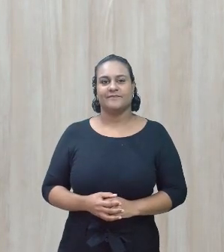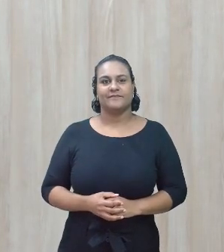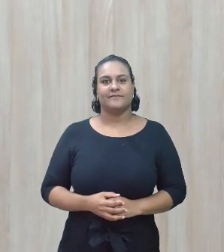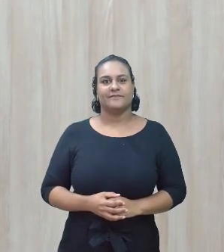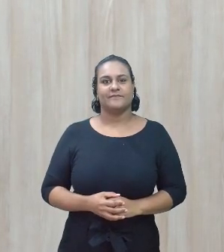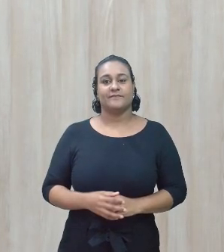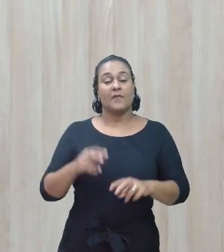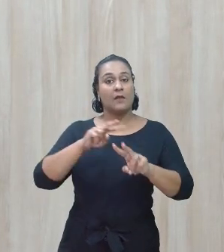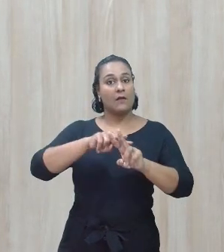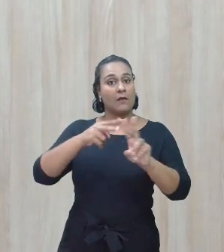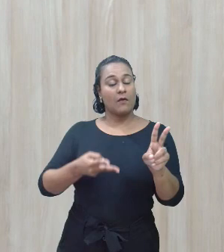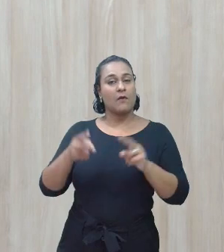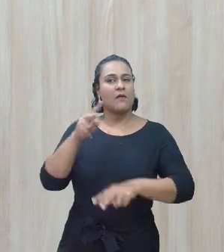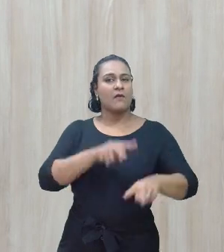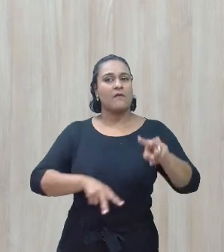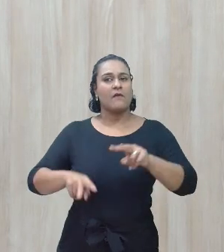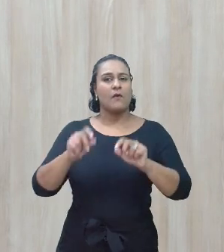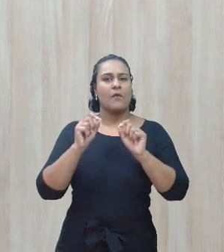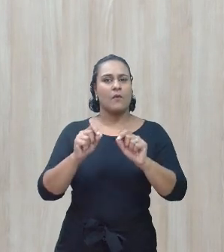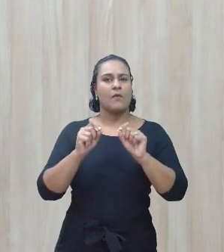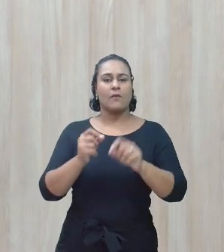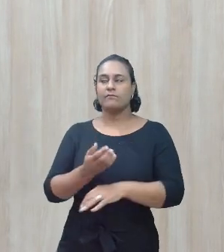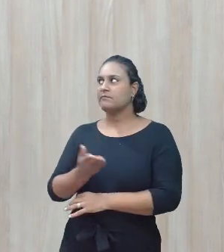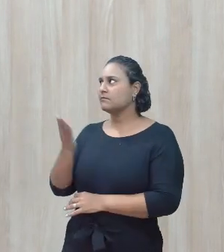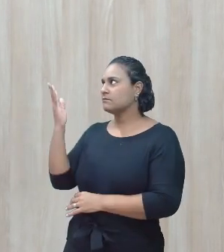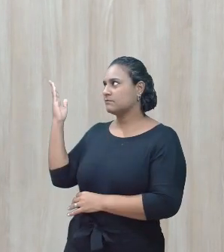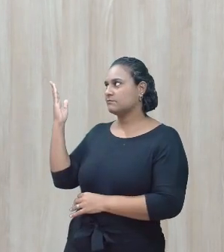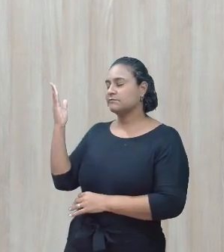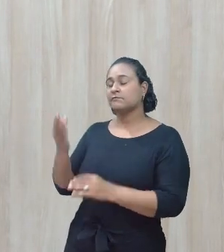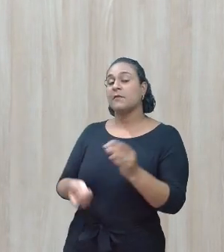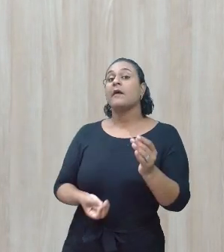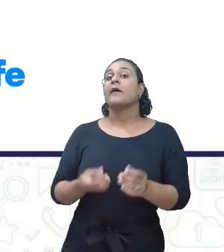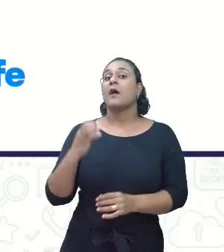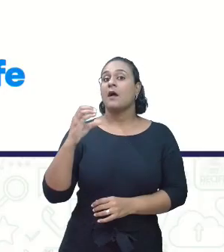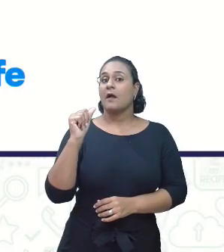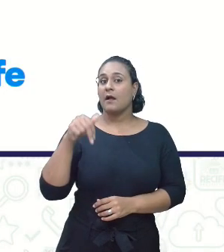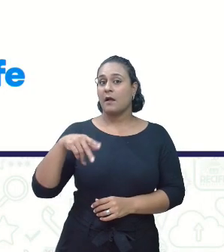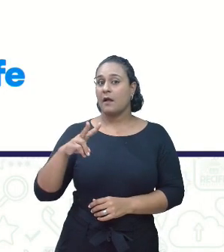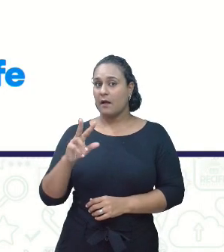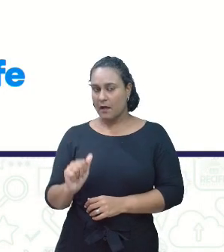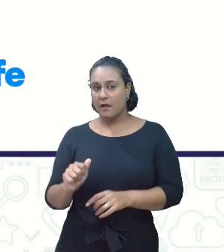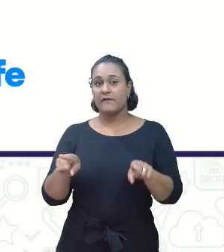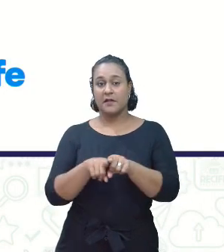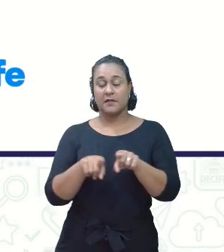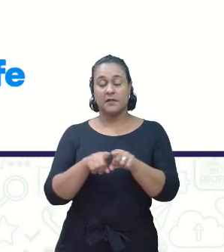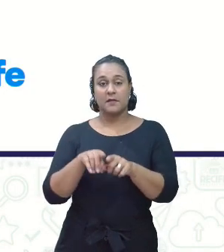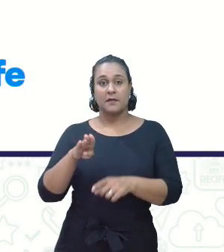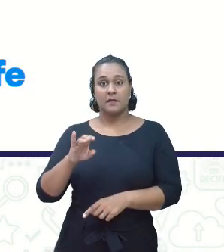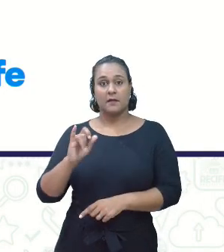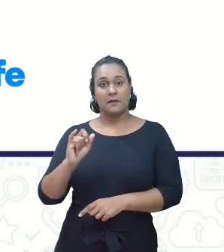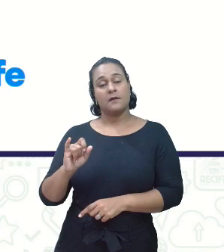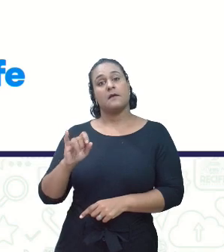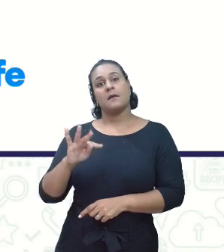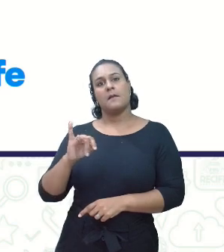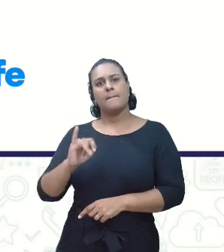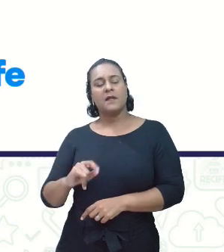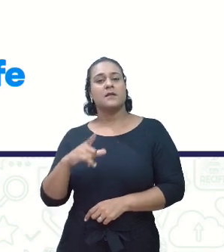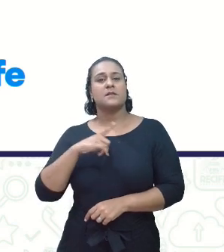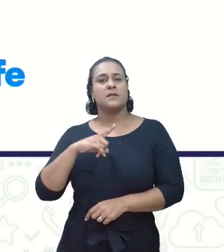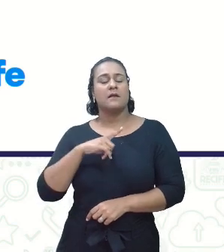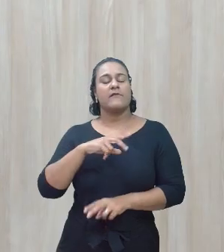Os recursos visuais que eu estou usando hoje aqui são oriundos do Canva e do Bitmoji. Qualquer recurso extra, ele